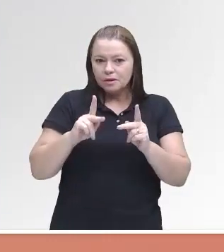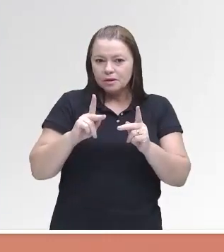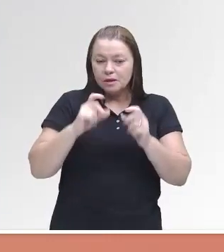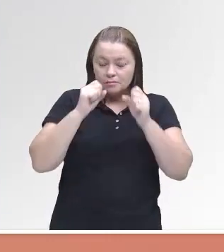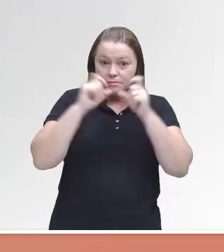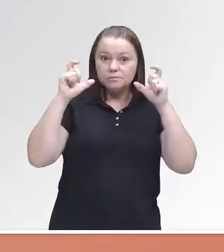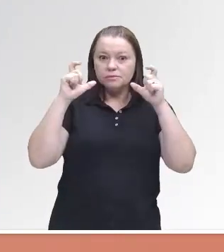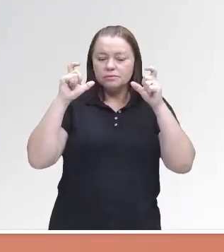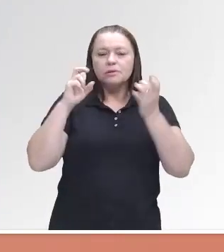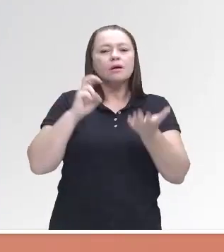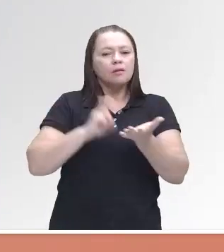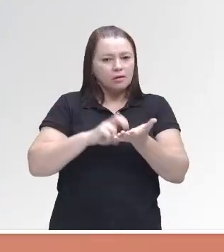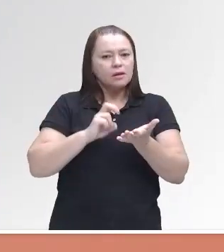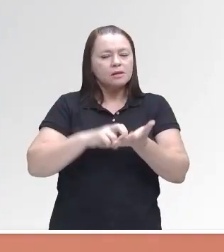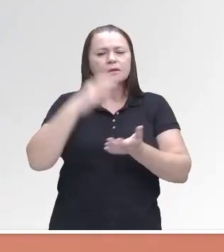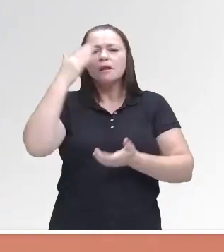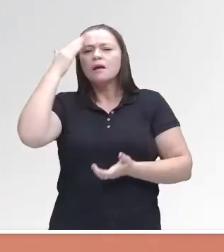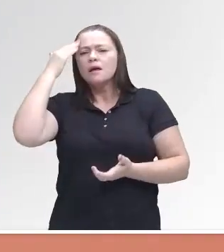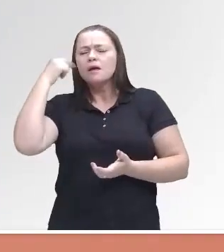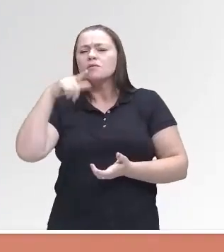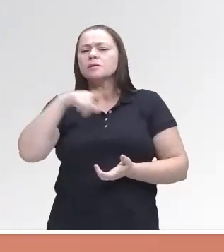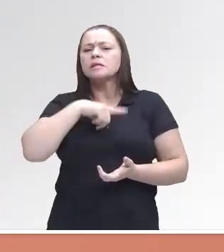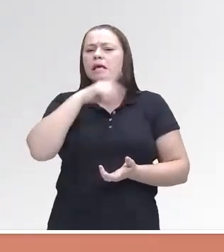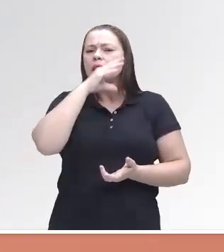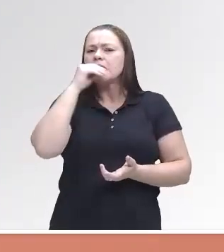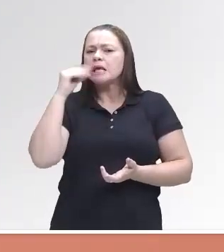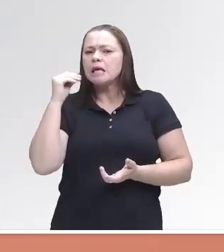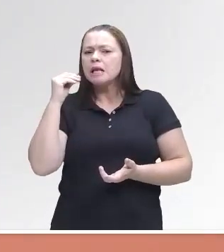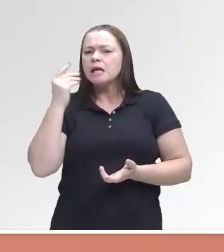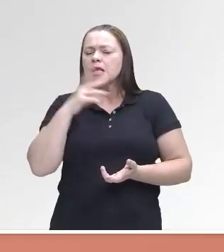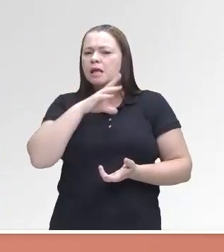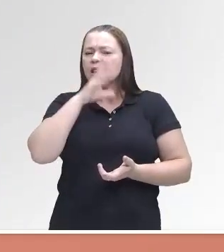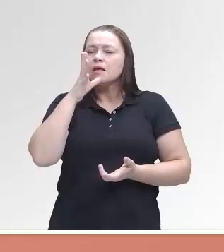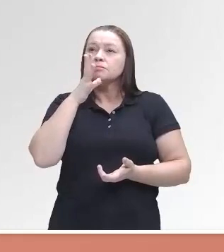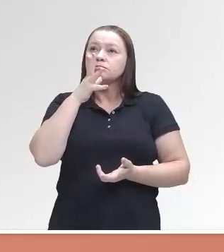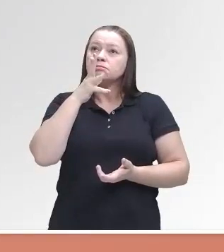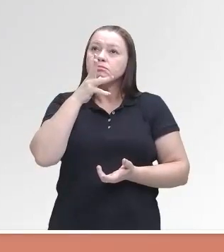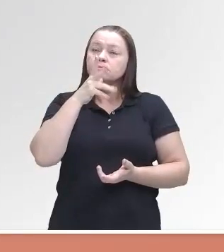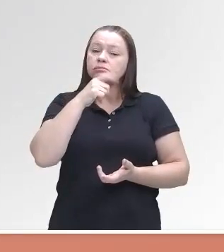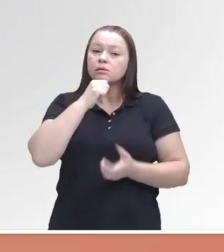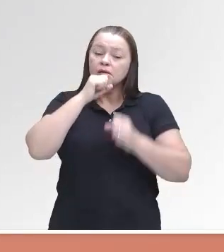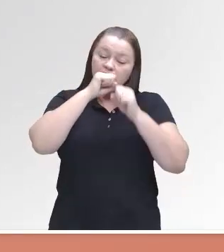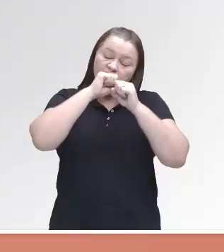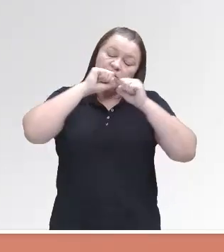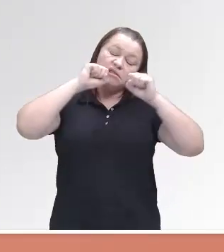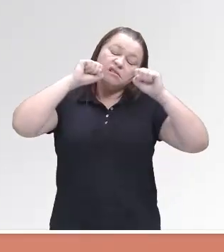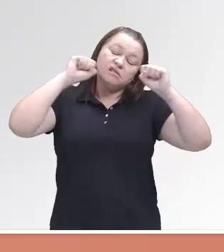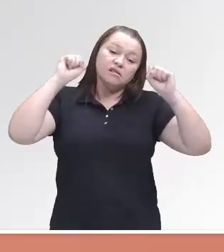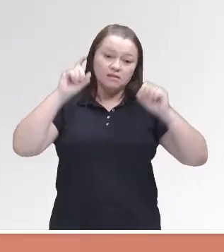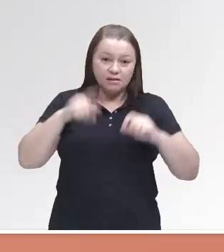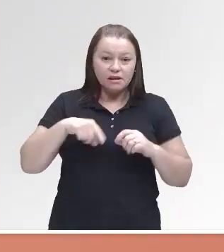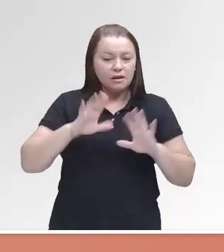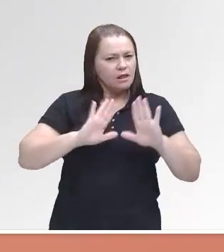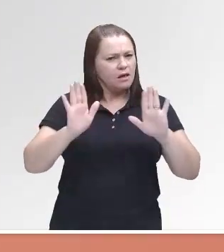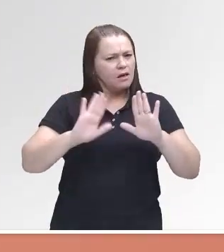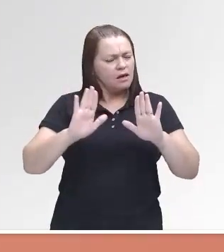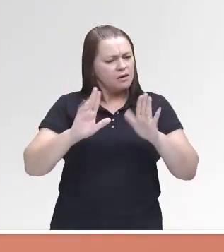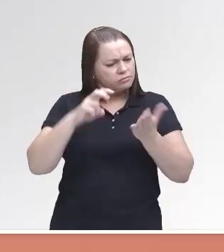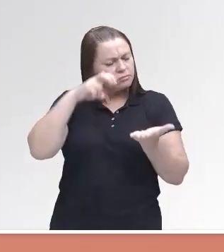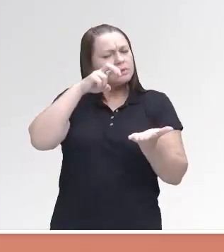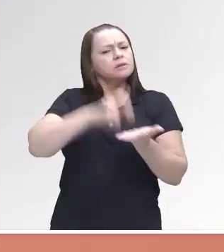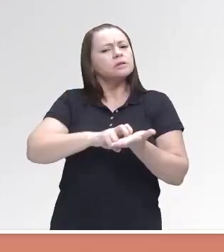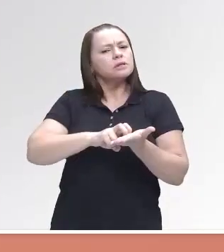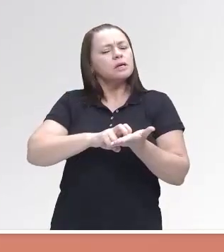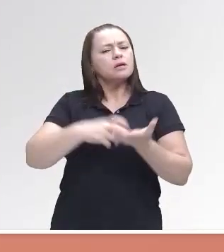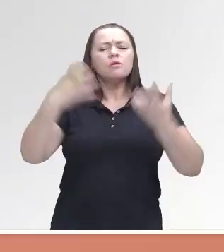Tô sabendo que tem crianças acordando tarde. É você, né? Nada de acordar tarde, acorde cedo,